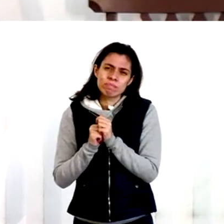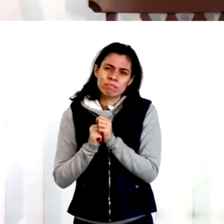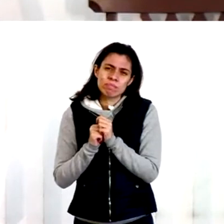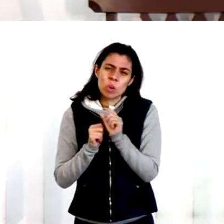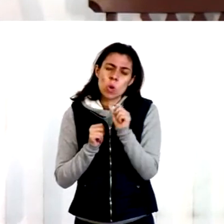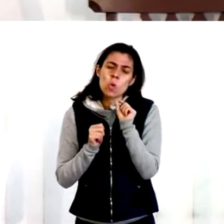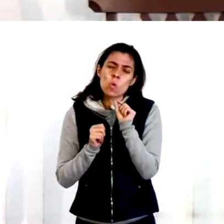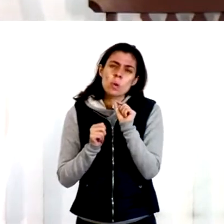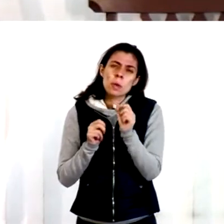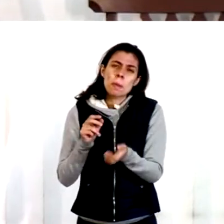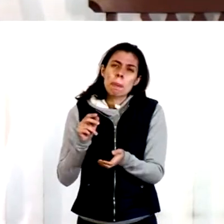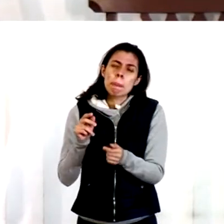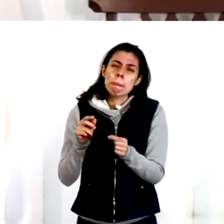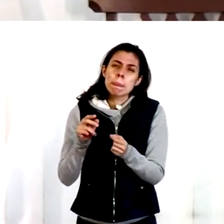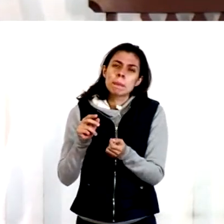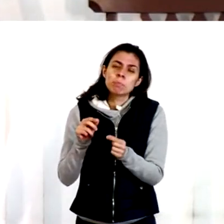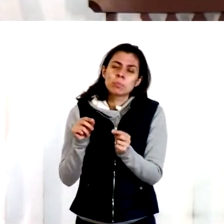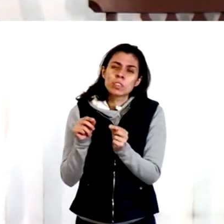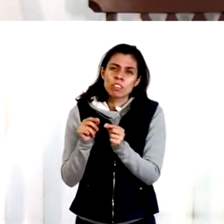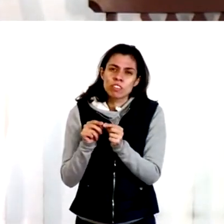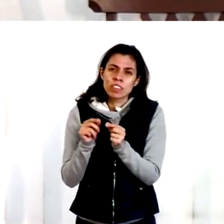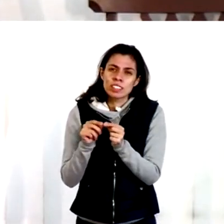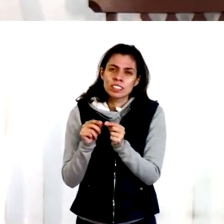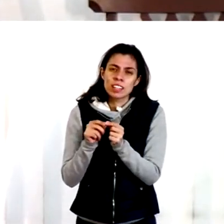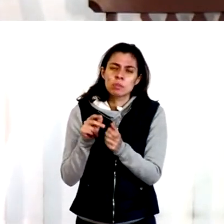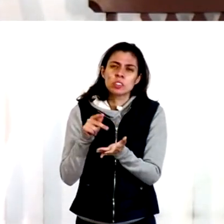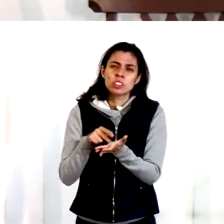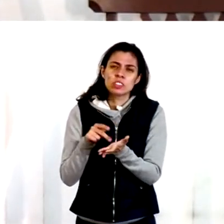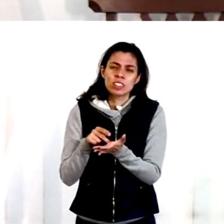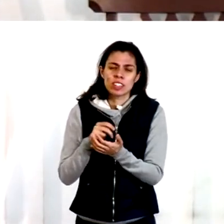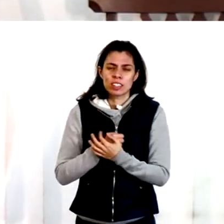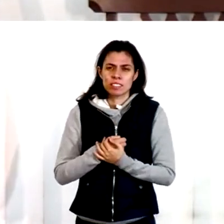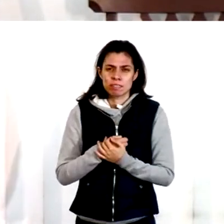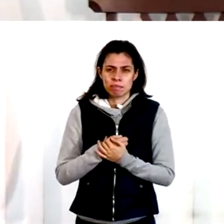somos. A nossa igreja nos conhece como nós somos.